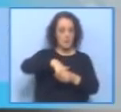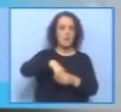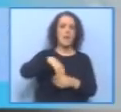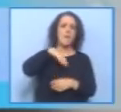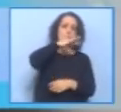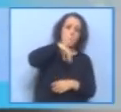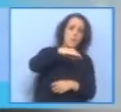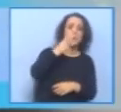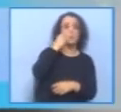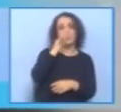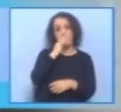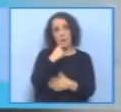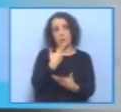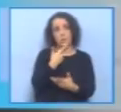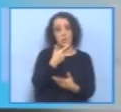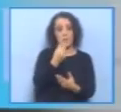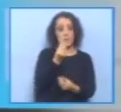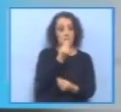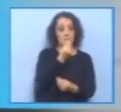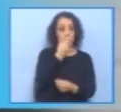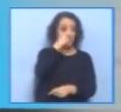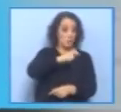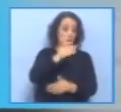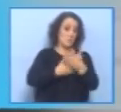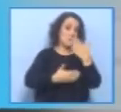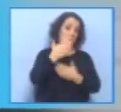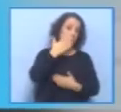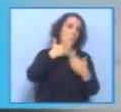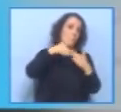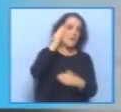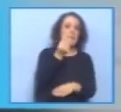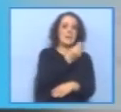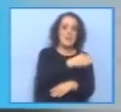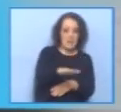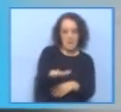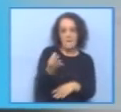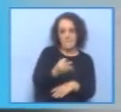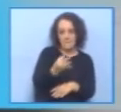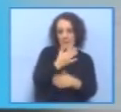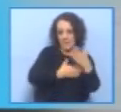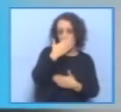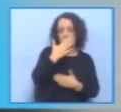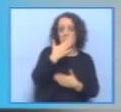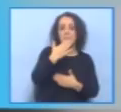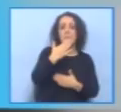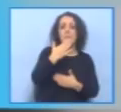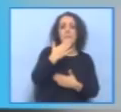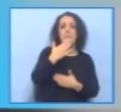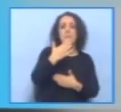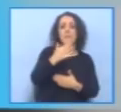pais, porque as pessoas com deficiência estão muito mais, sobretudo as crianças com deficiência, estão muito